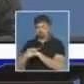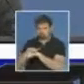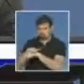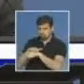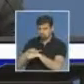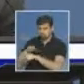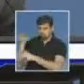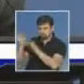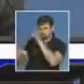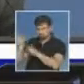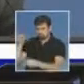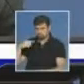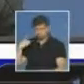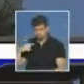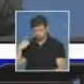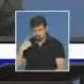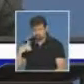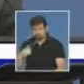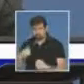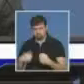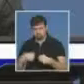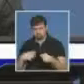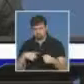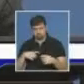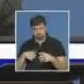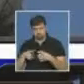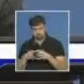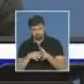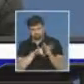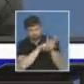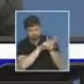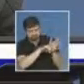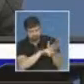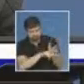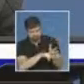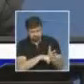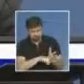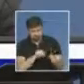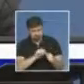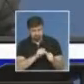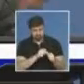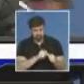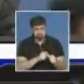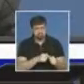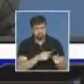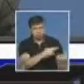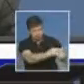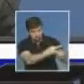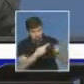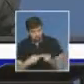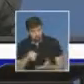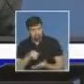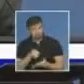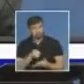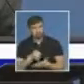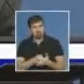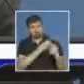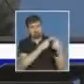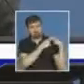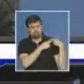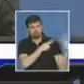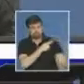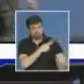o ideal seria criar mesmo uma comissão parlamentar de inquérito para trazê-los aqui não nós irmos lá mas trazer os